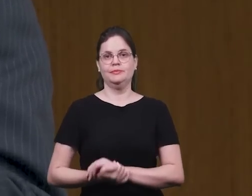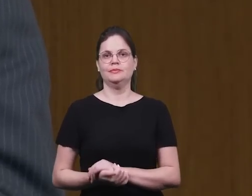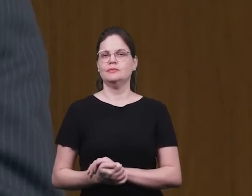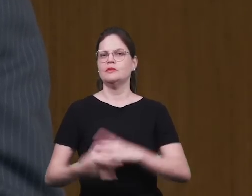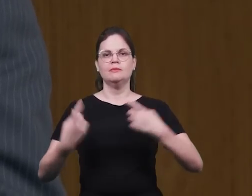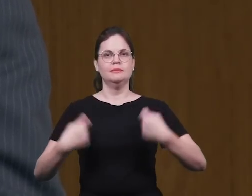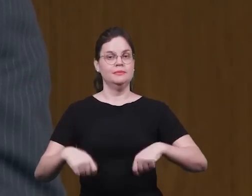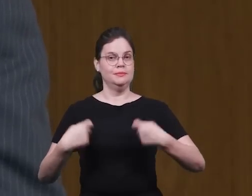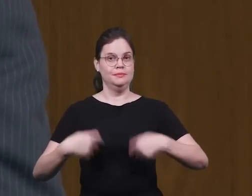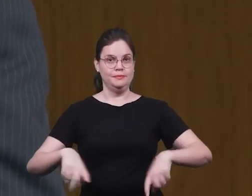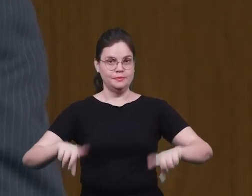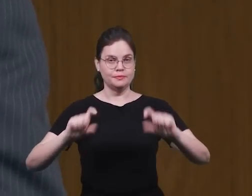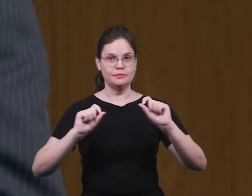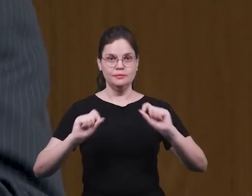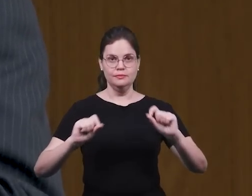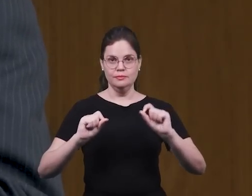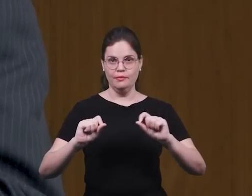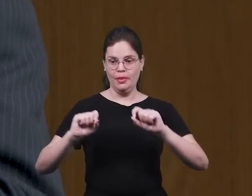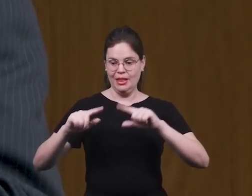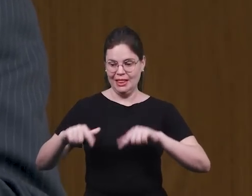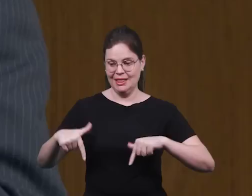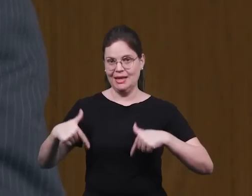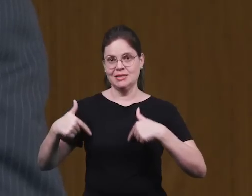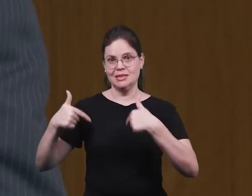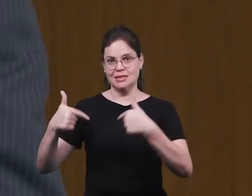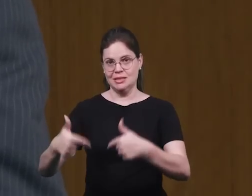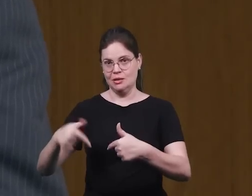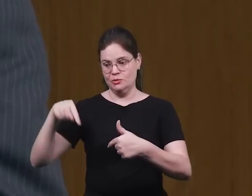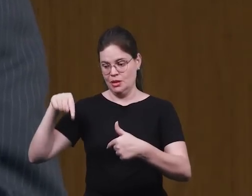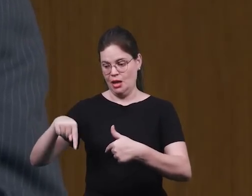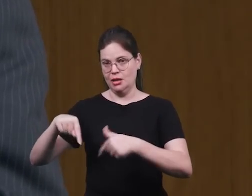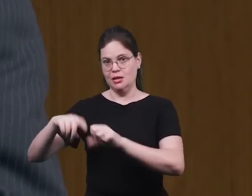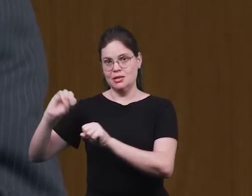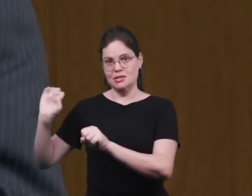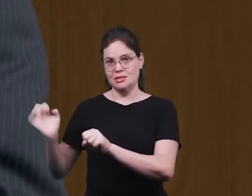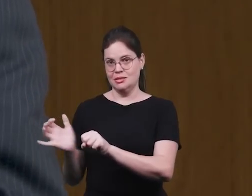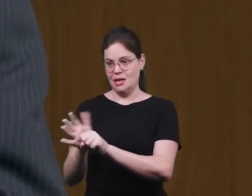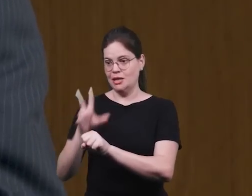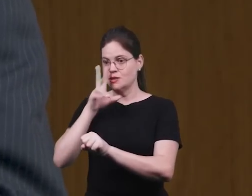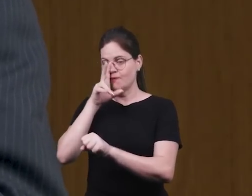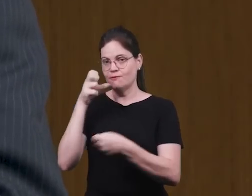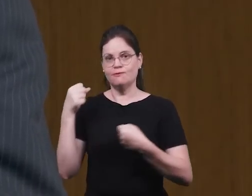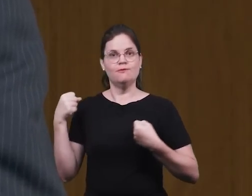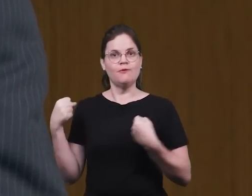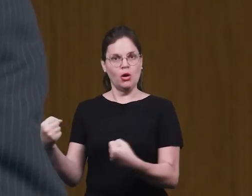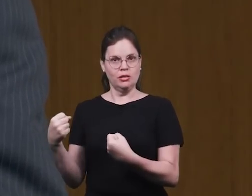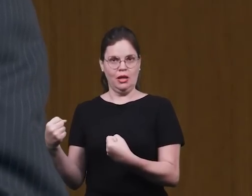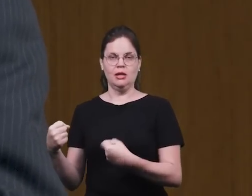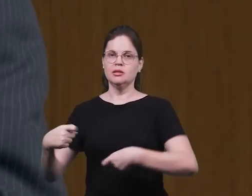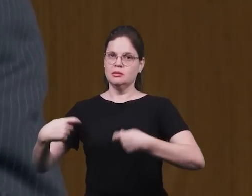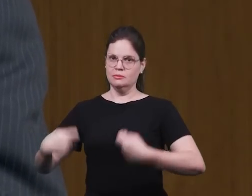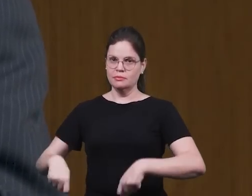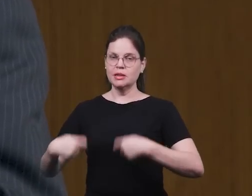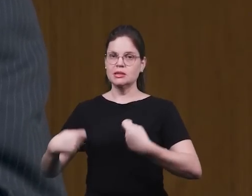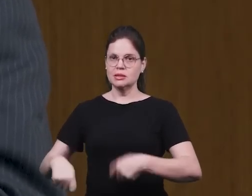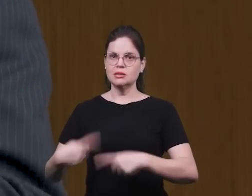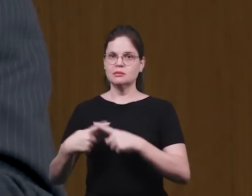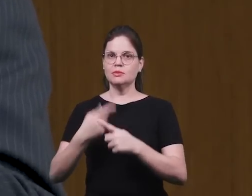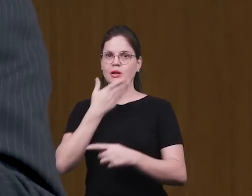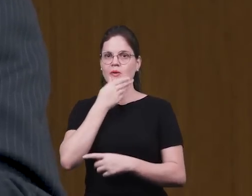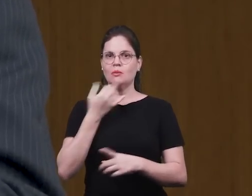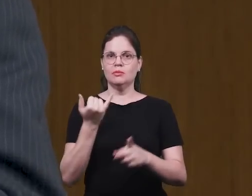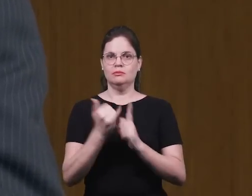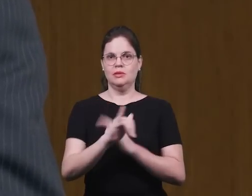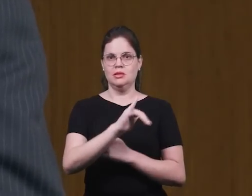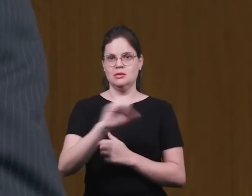Precisava realmente, além da operação do Espírito de fortaleza, que foi predito, né? Profeticamente pelo profeta Isaías, que era a